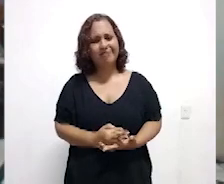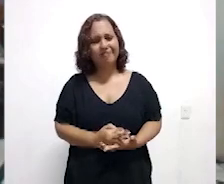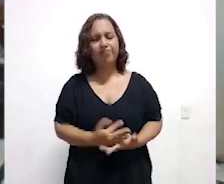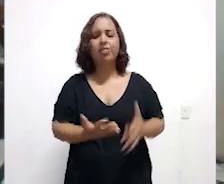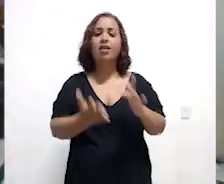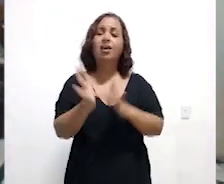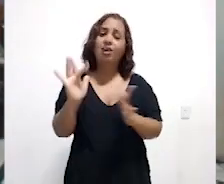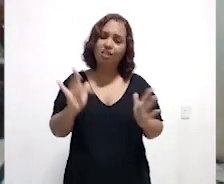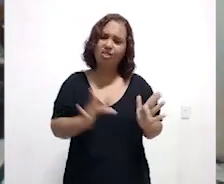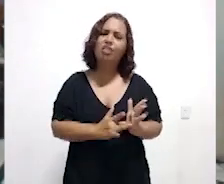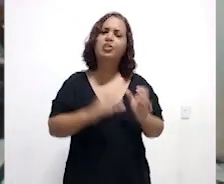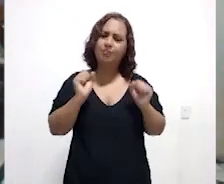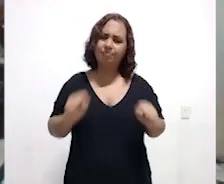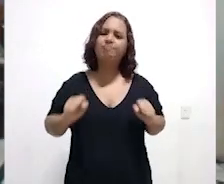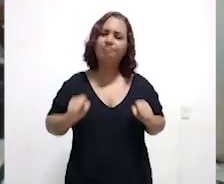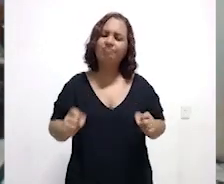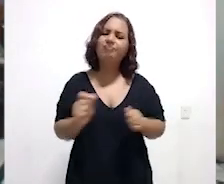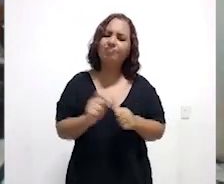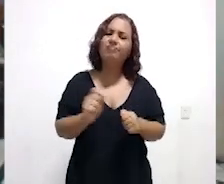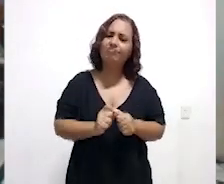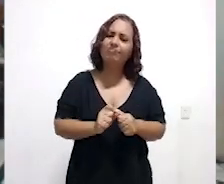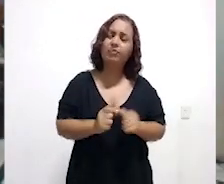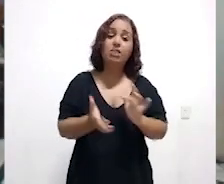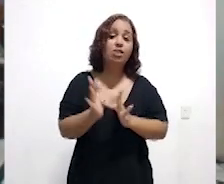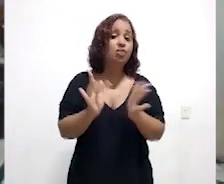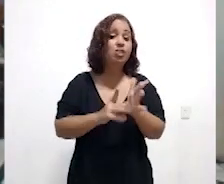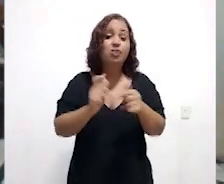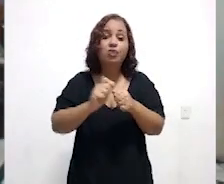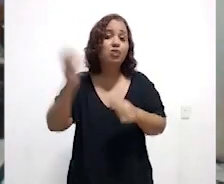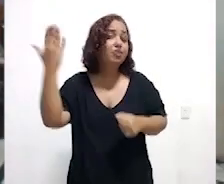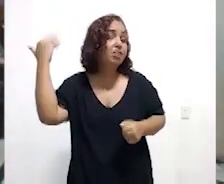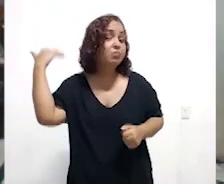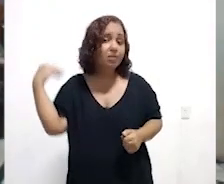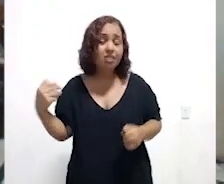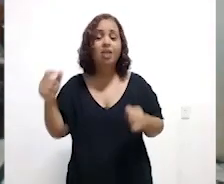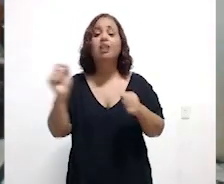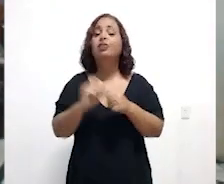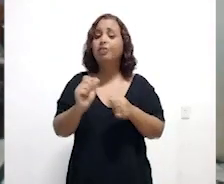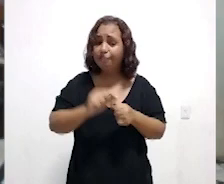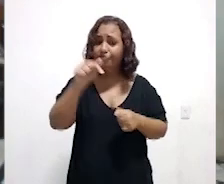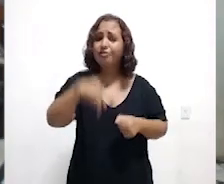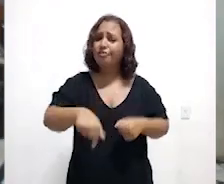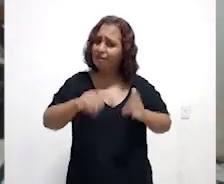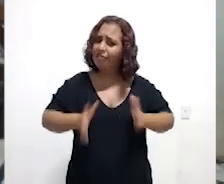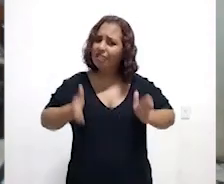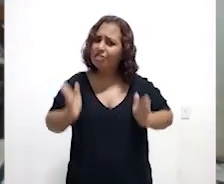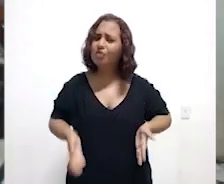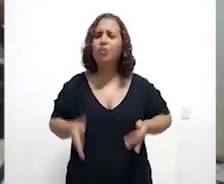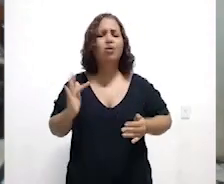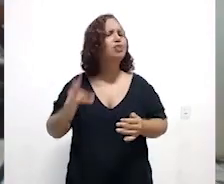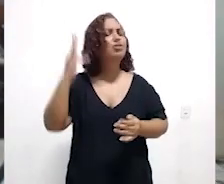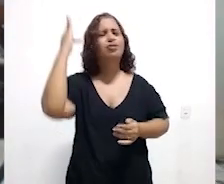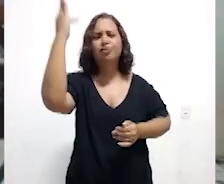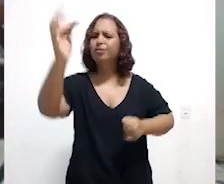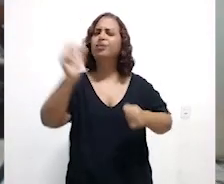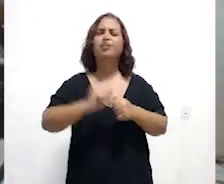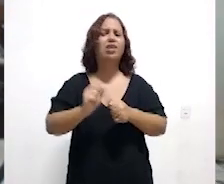Jesus age. Jesus agiu antes e vai agir hoje e vai agir amanhã.